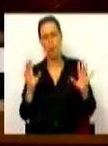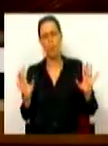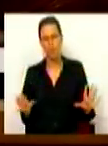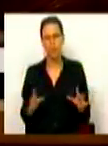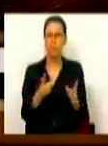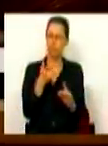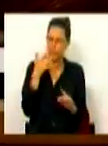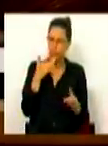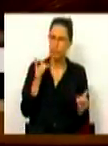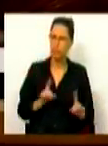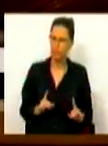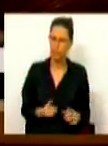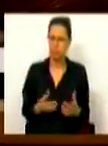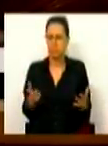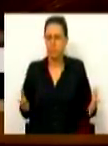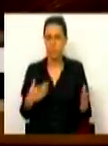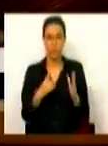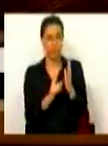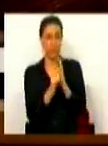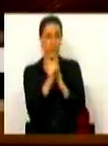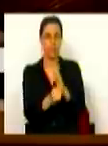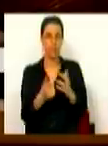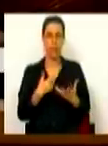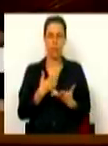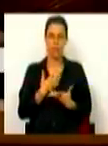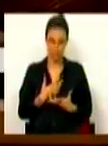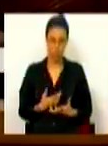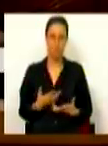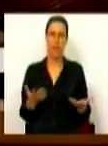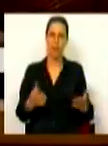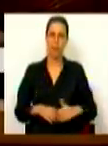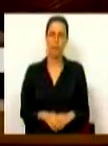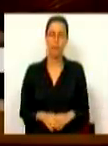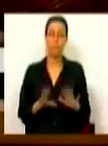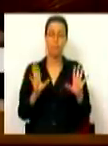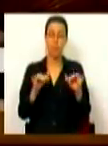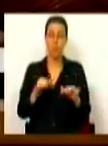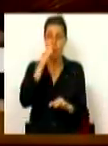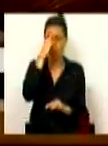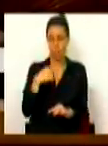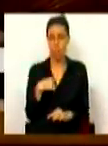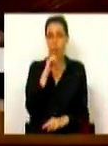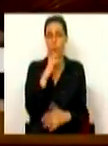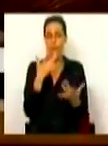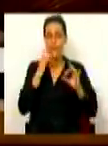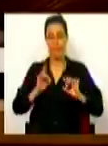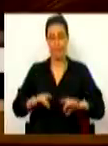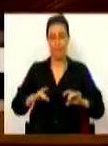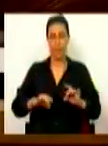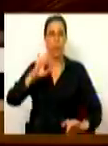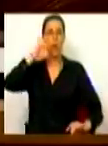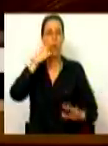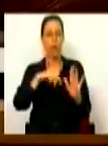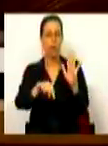não estará a exagerar? Saio daqui esmagado." Sabemos hoje que as oportunidades para evitarmos as